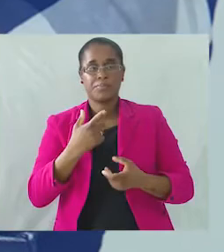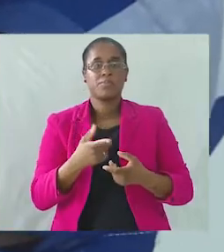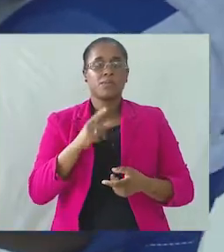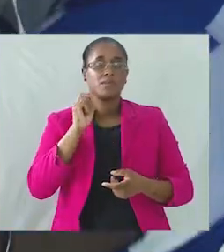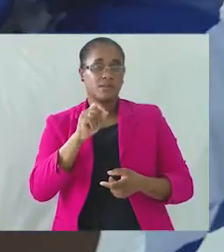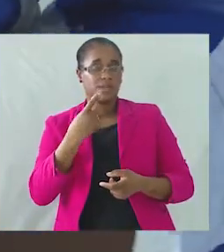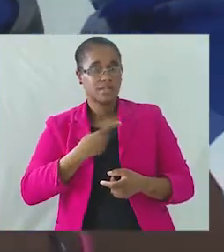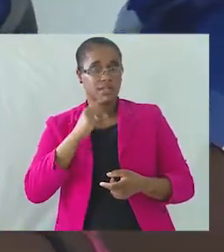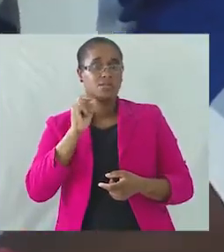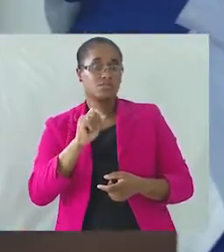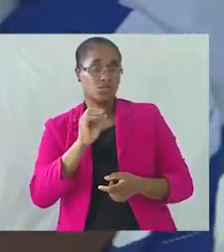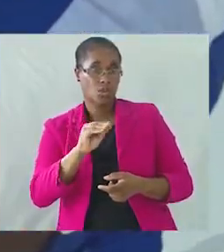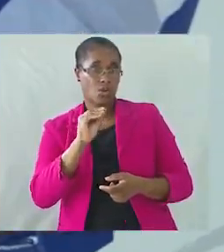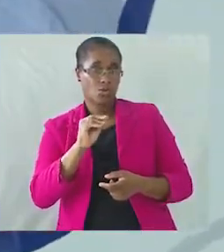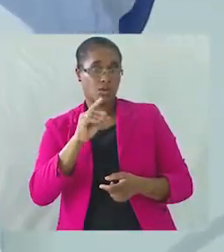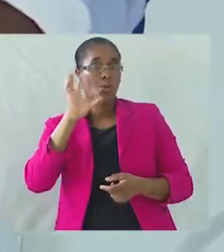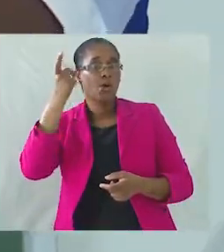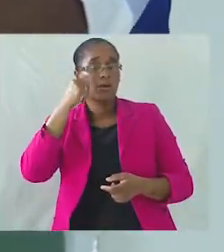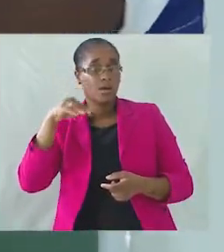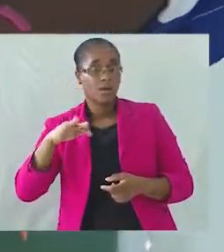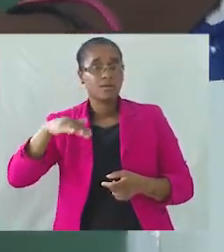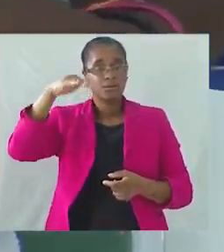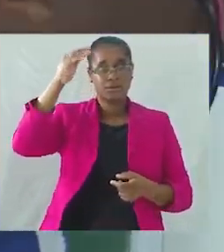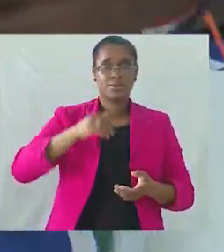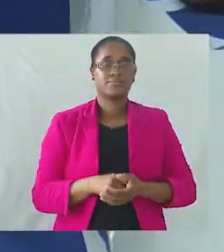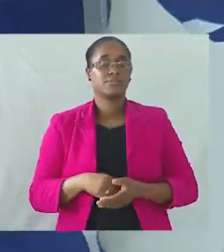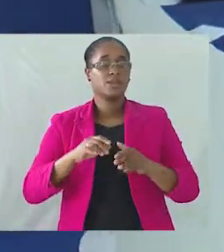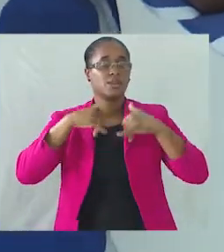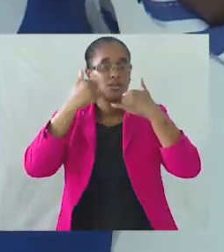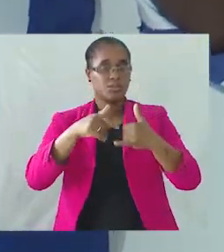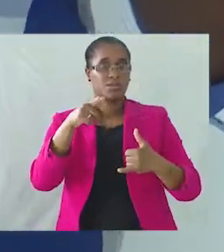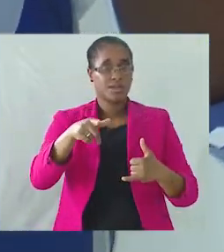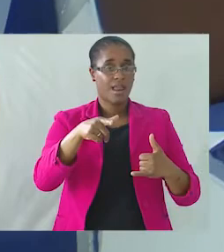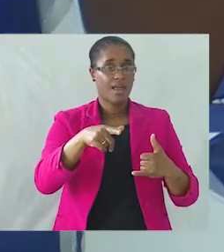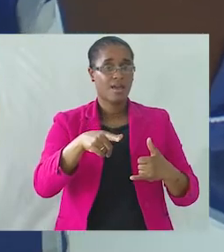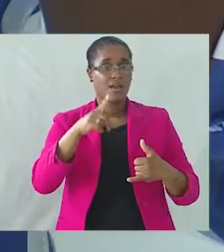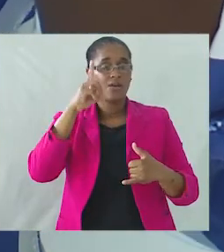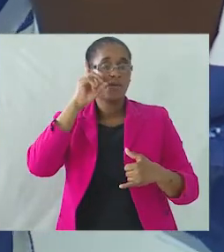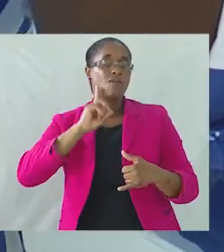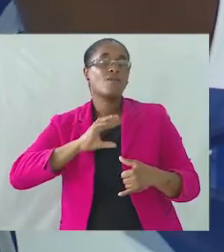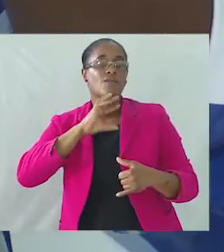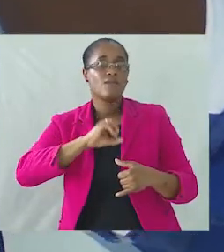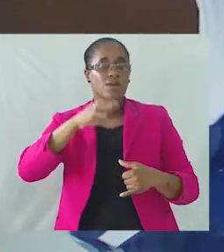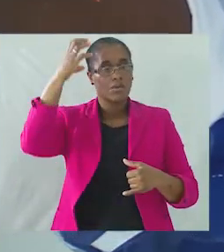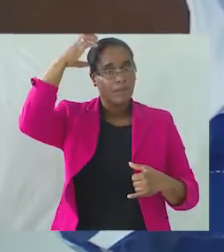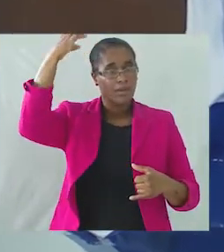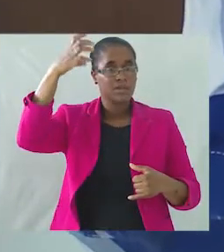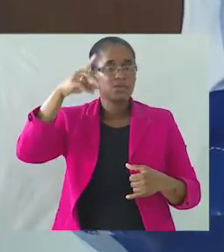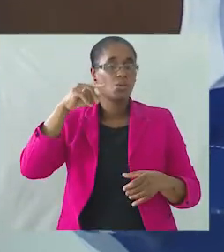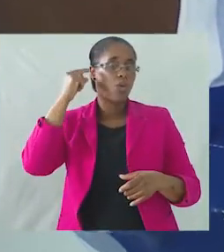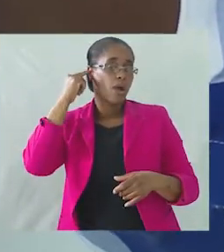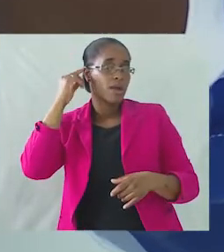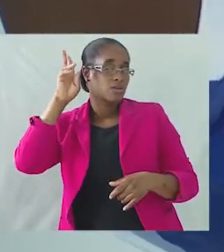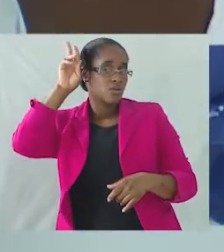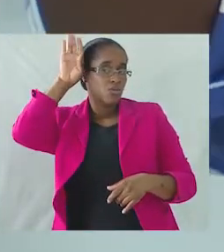Depois, está ali já o príncipe com as orelhas de burro,